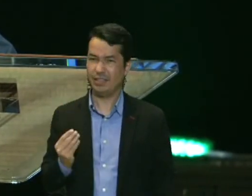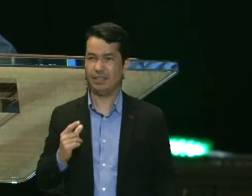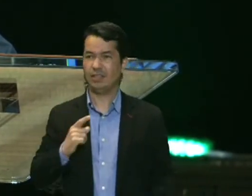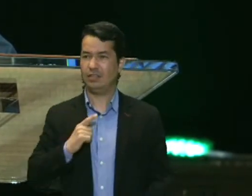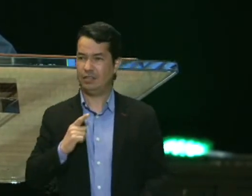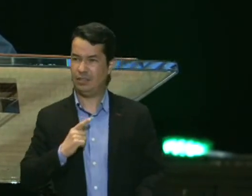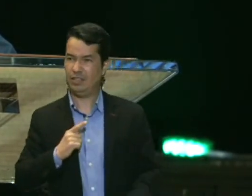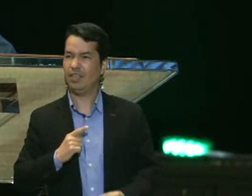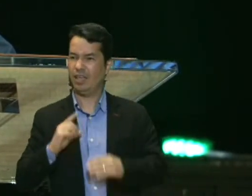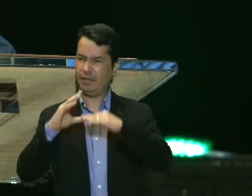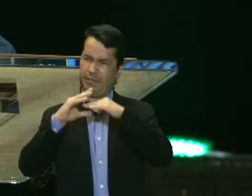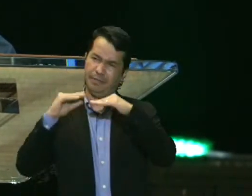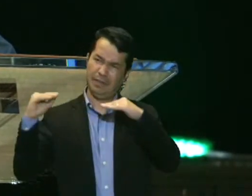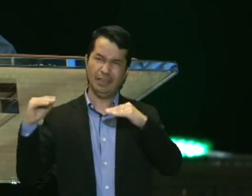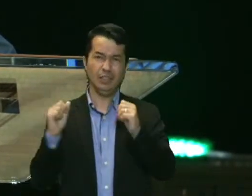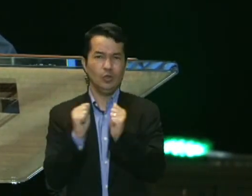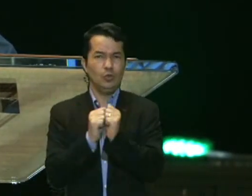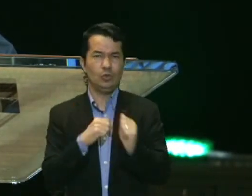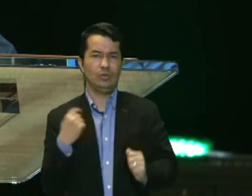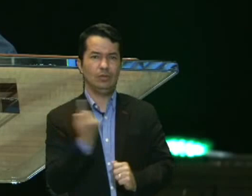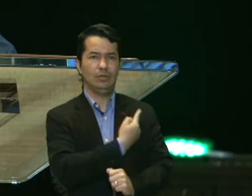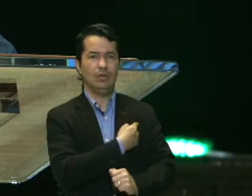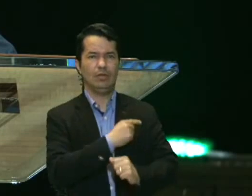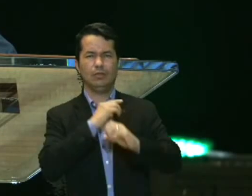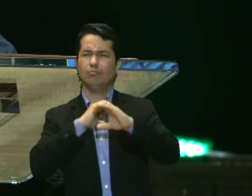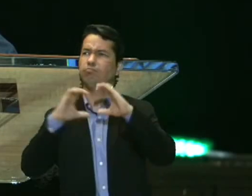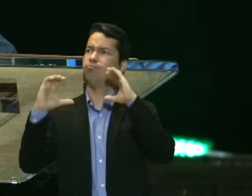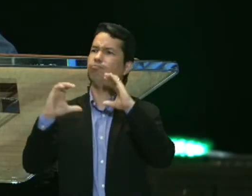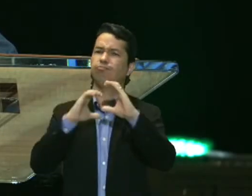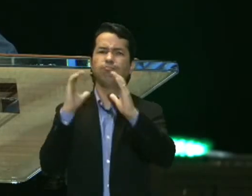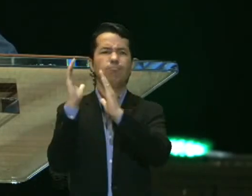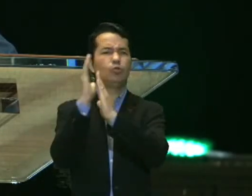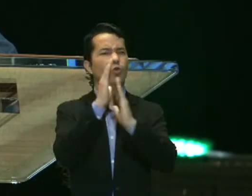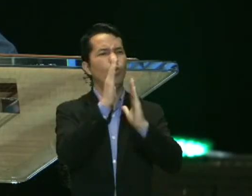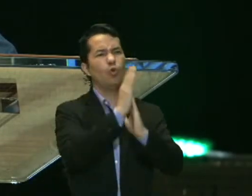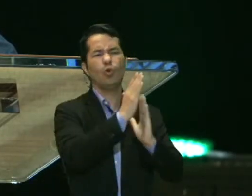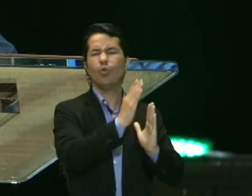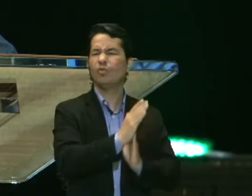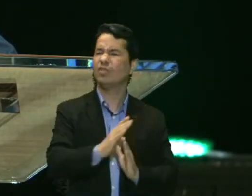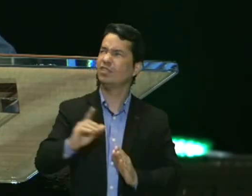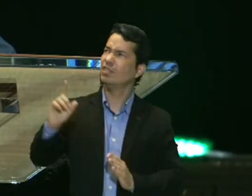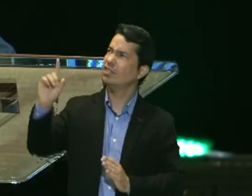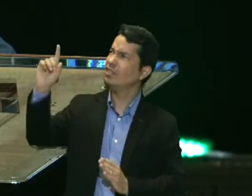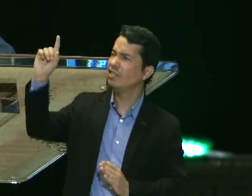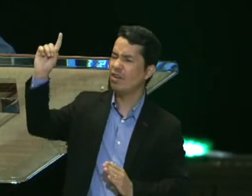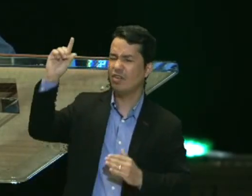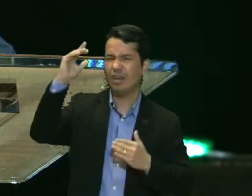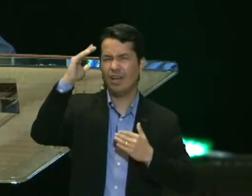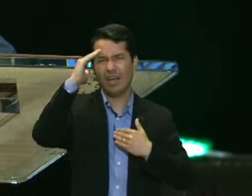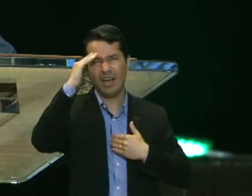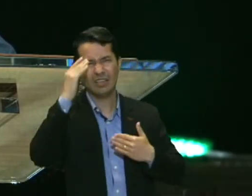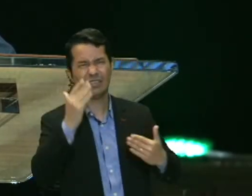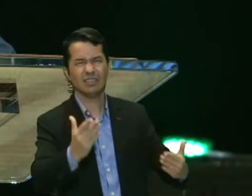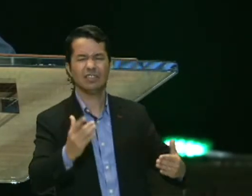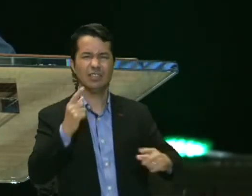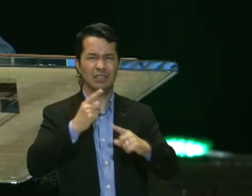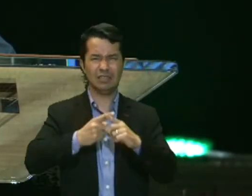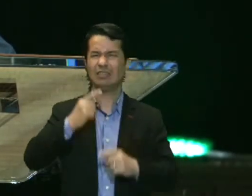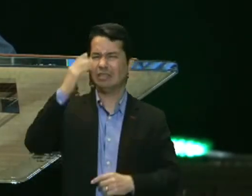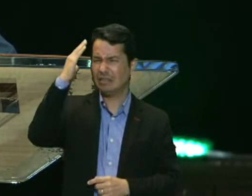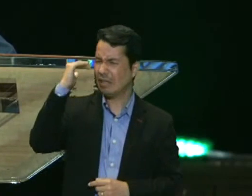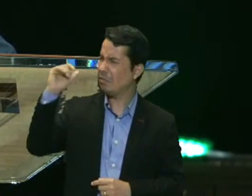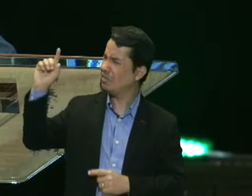agradecendo a Deus. Continuamos louvando a Deus. Porque sabíamos que a sua bondade e o